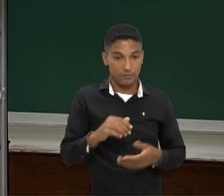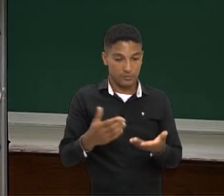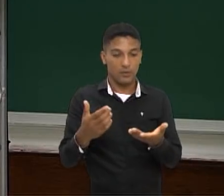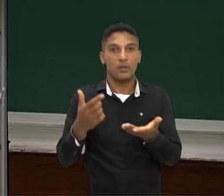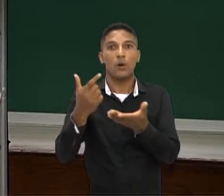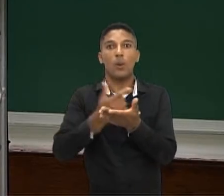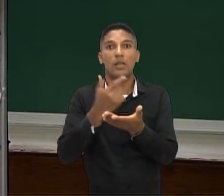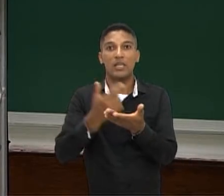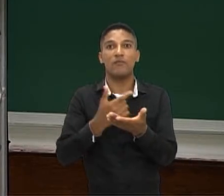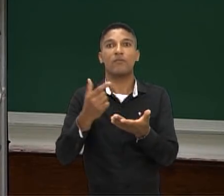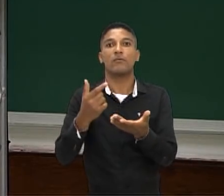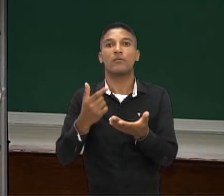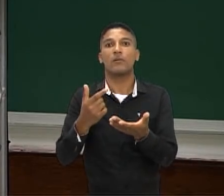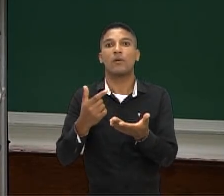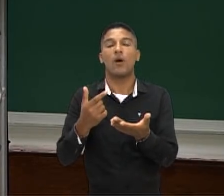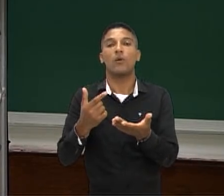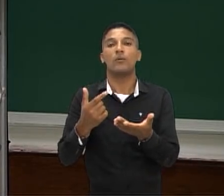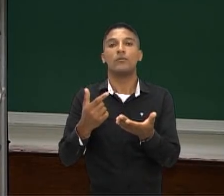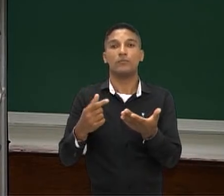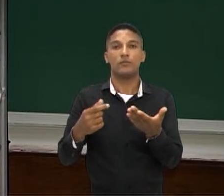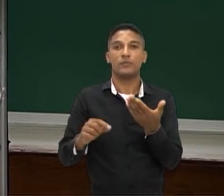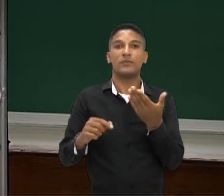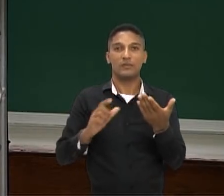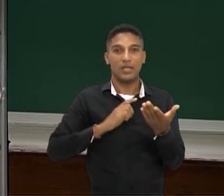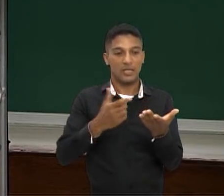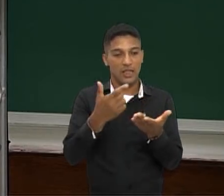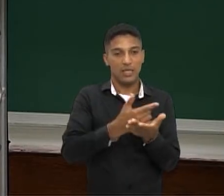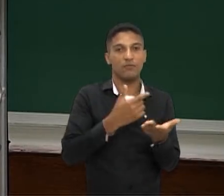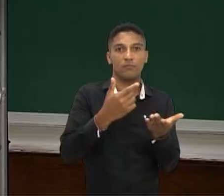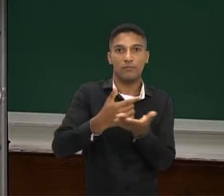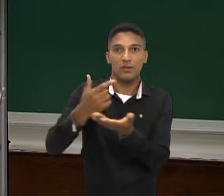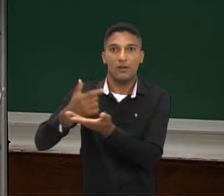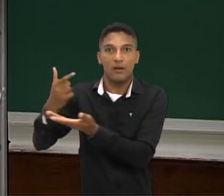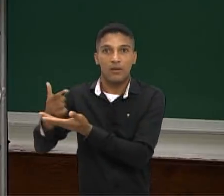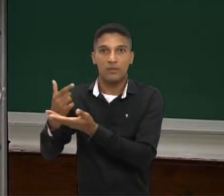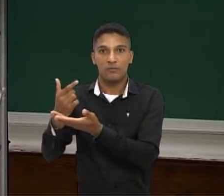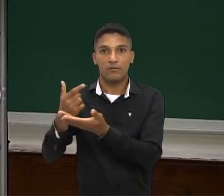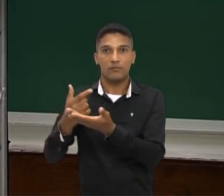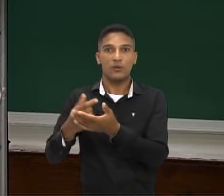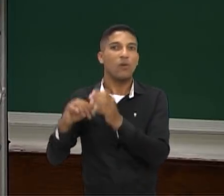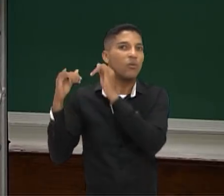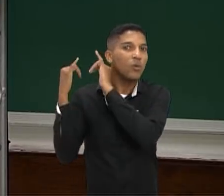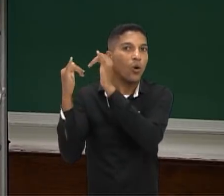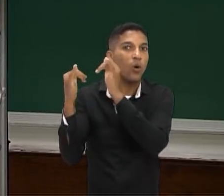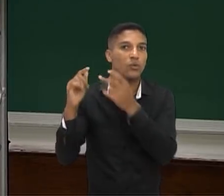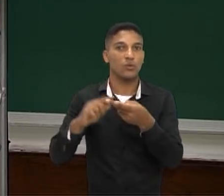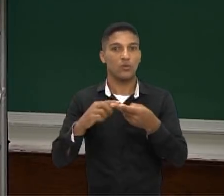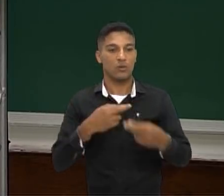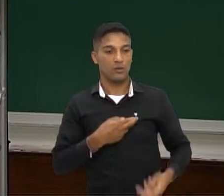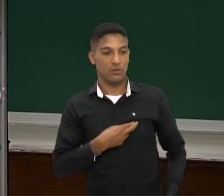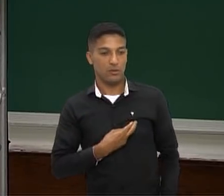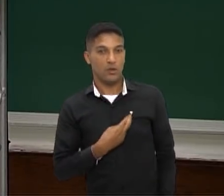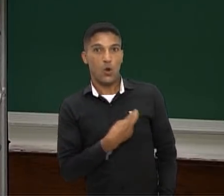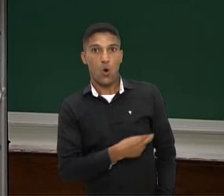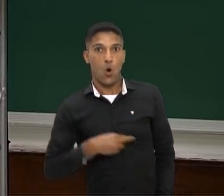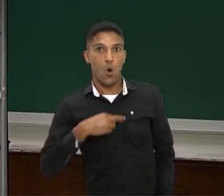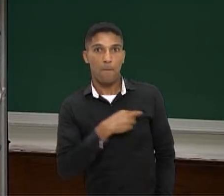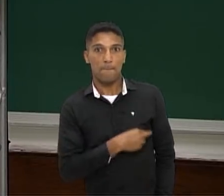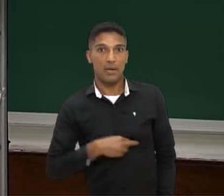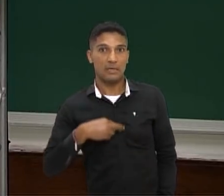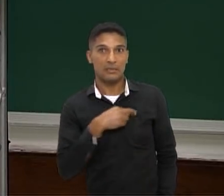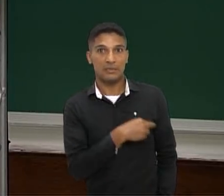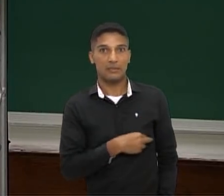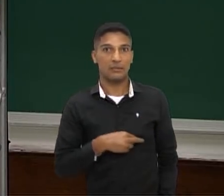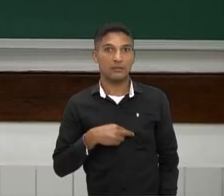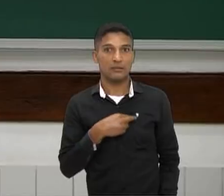de um romance, de um conto, de uma crônica, pretende fazer com que o leitor sinta determinadas sensações, quando ele